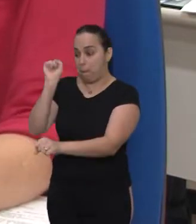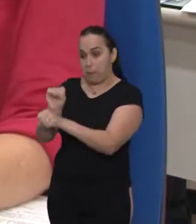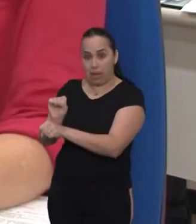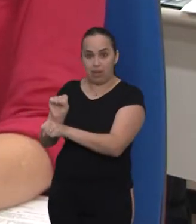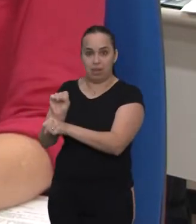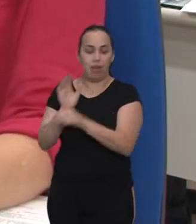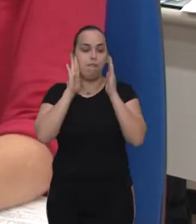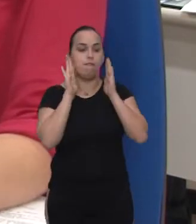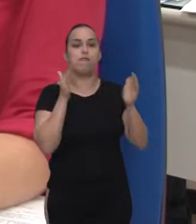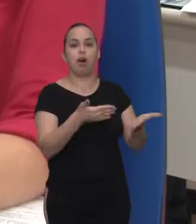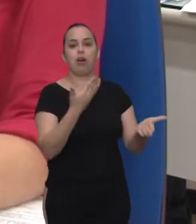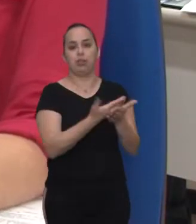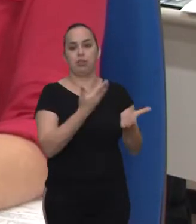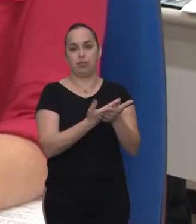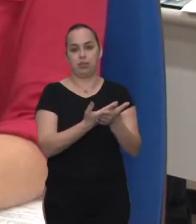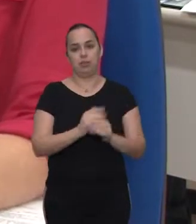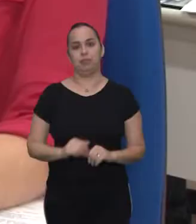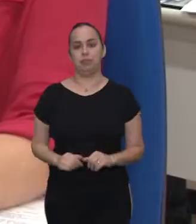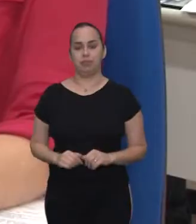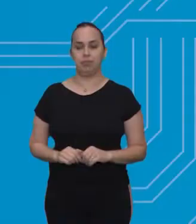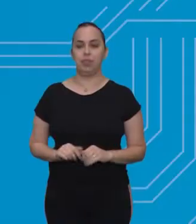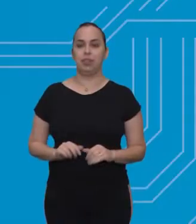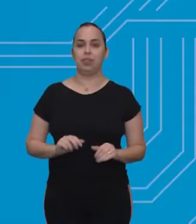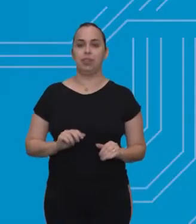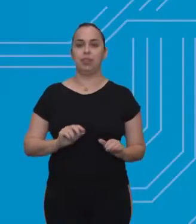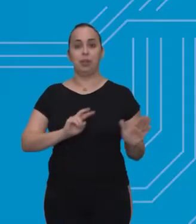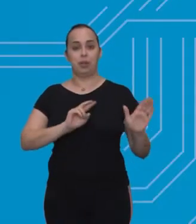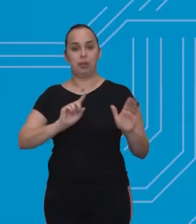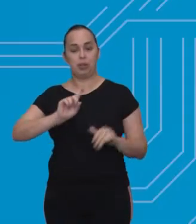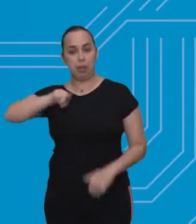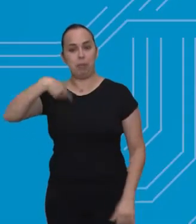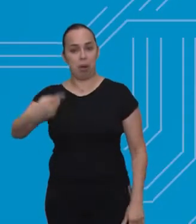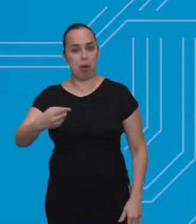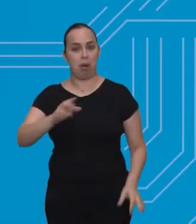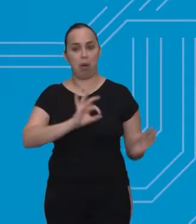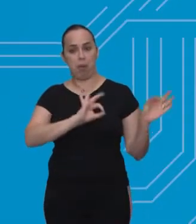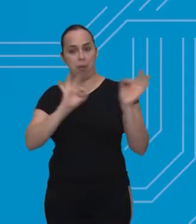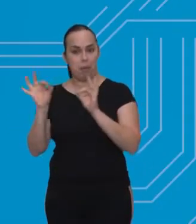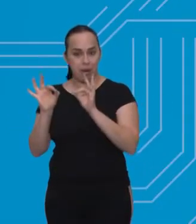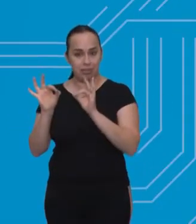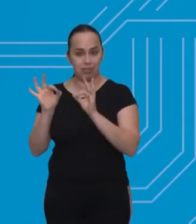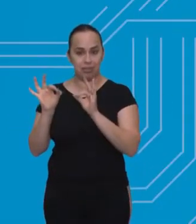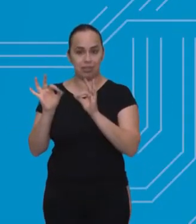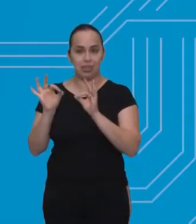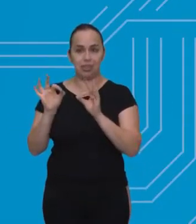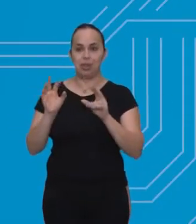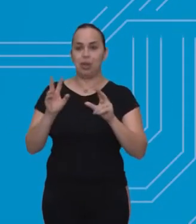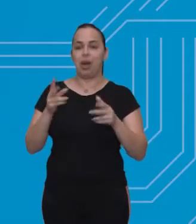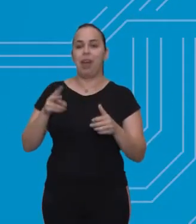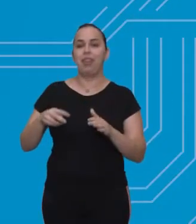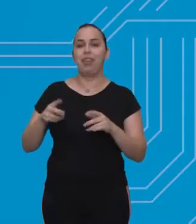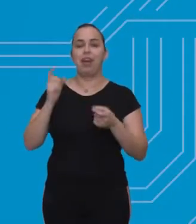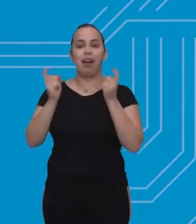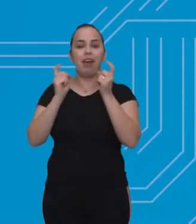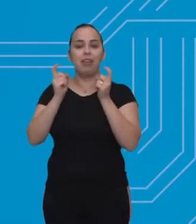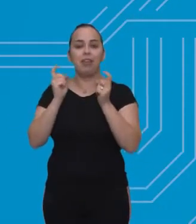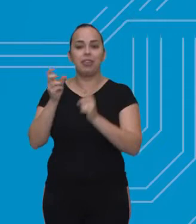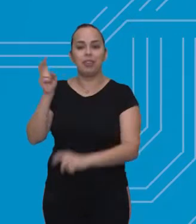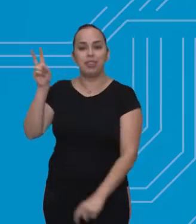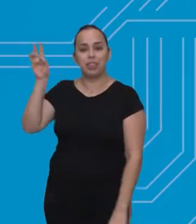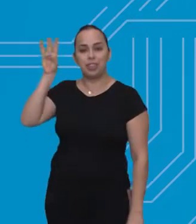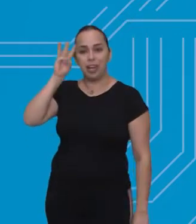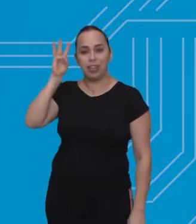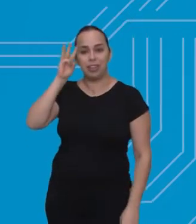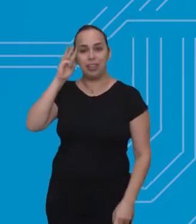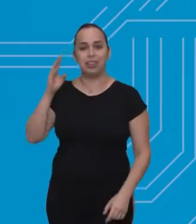porque você tem que focar mas depois vale a pena e no próximo bloco você acompanhe os destaques da sessão de terça e